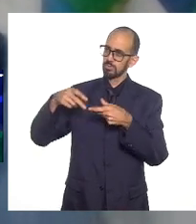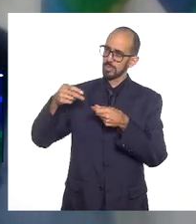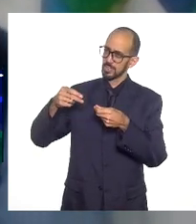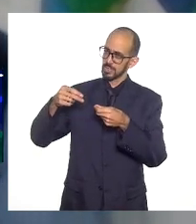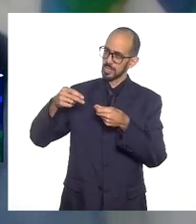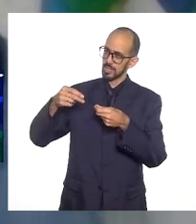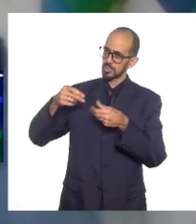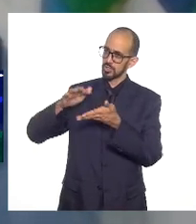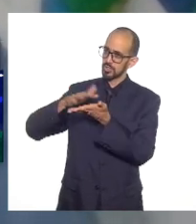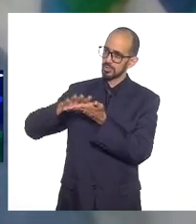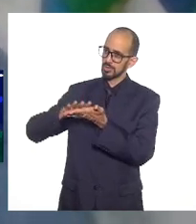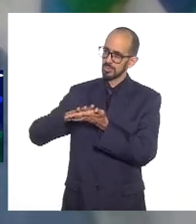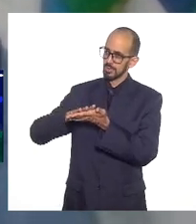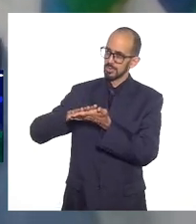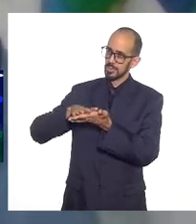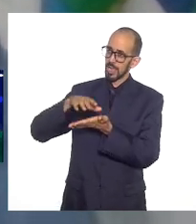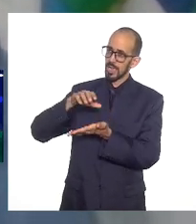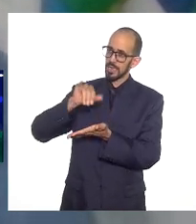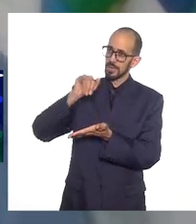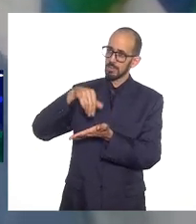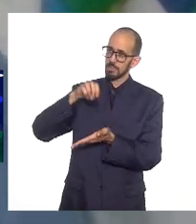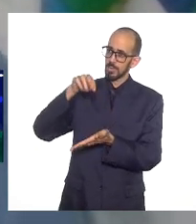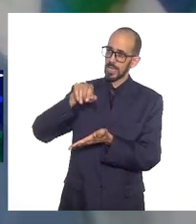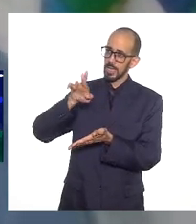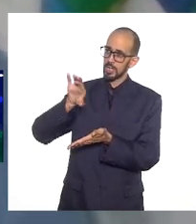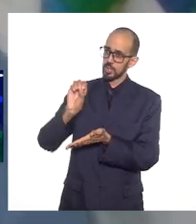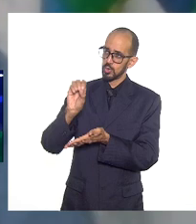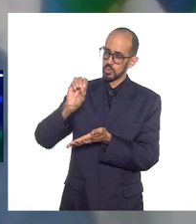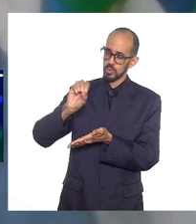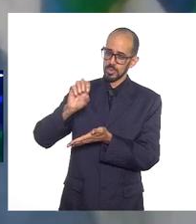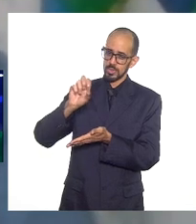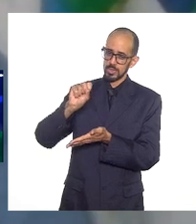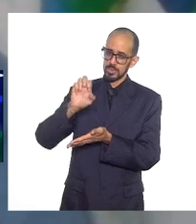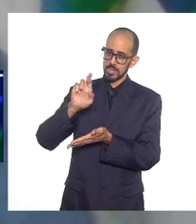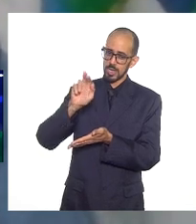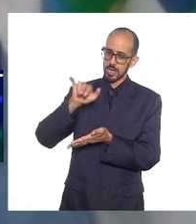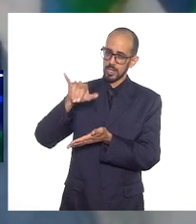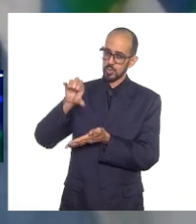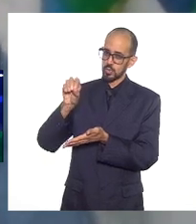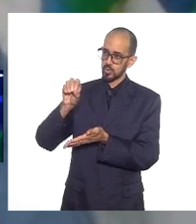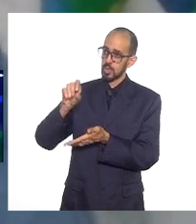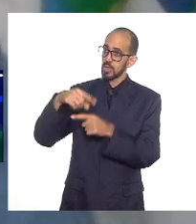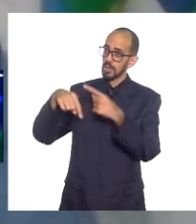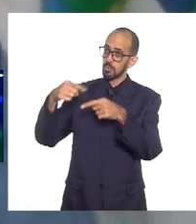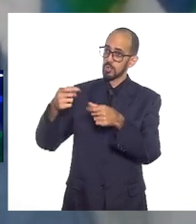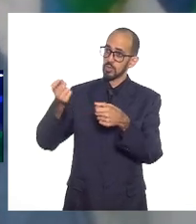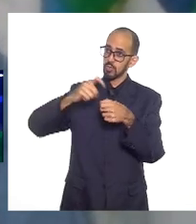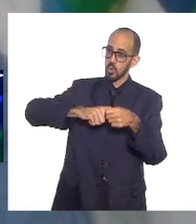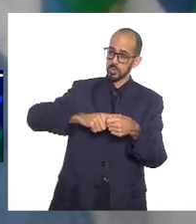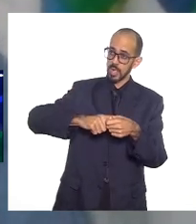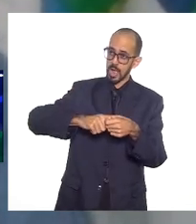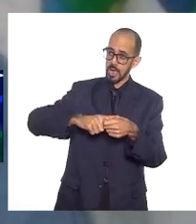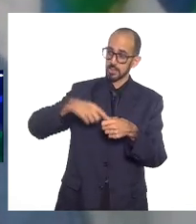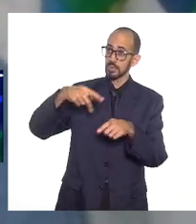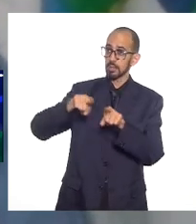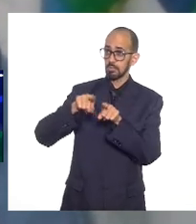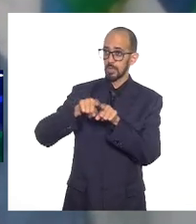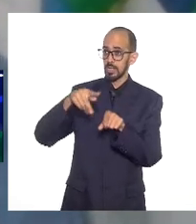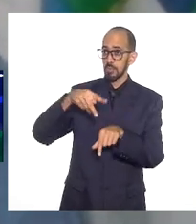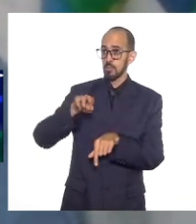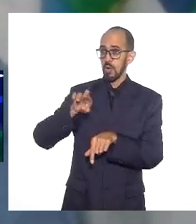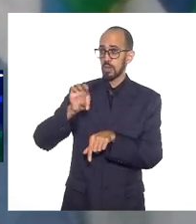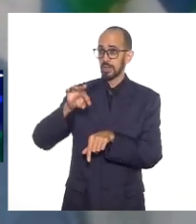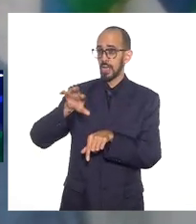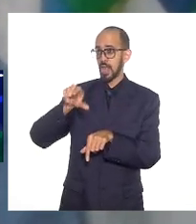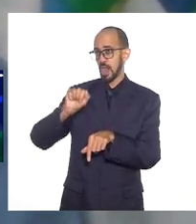Serrano, e o próximo, e quando abrir o nosso samba, o botequim, tanto do Império como o botequim da Portela, Vossa Excelência vai